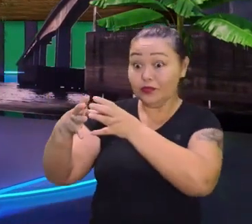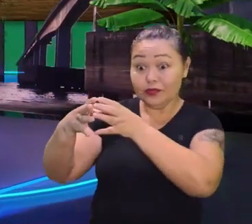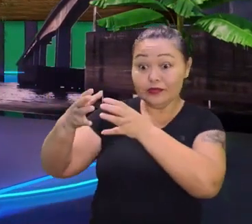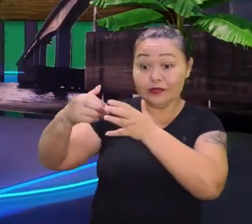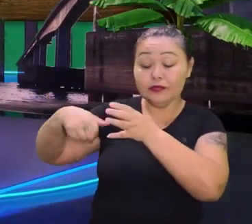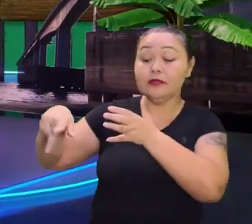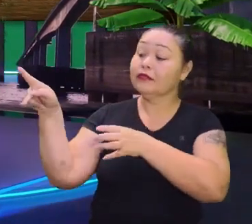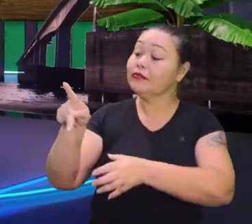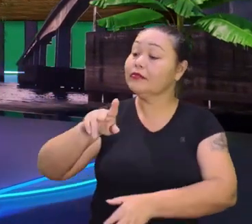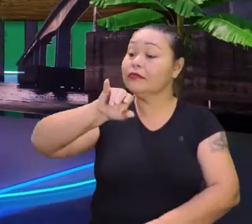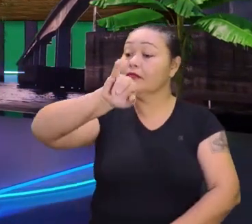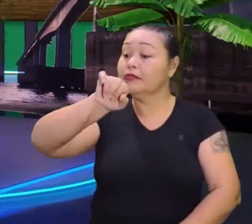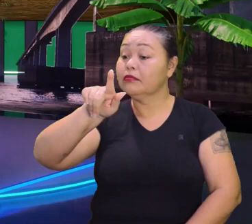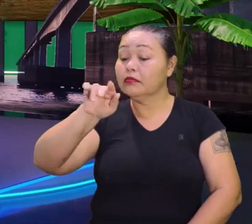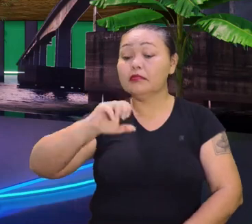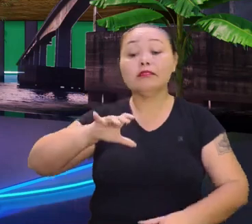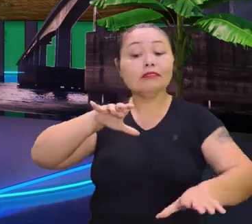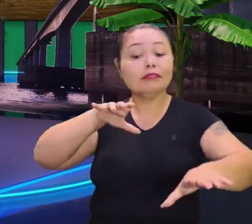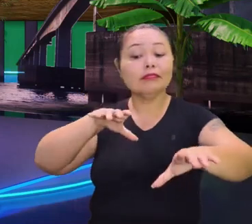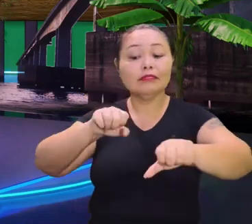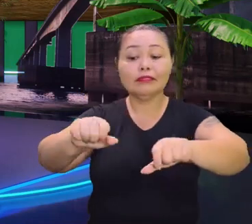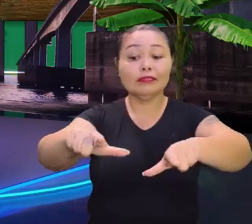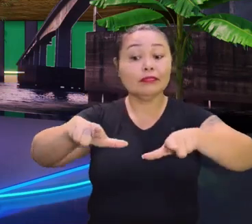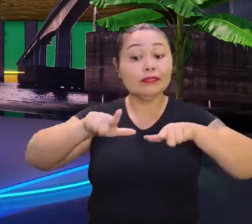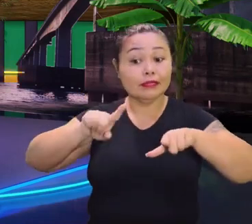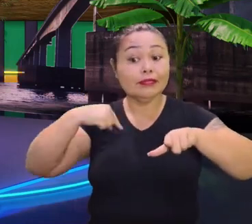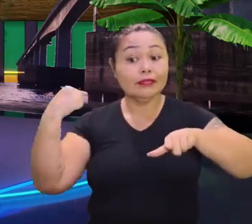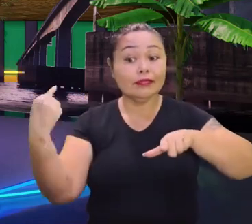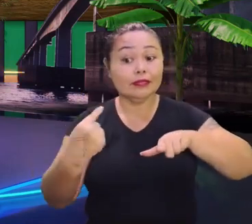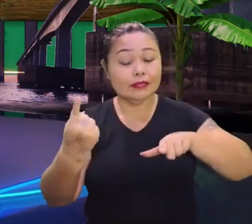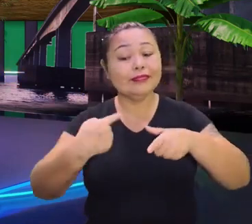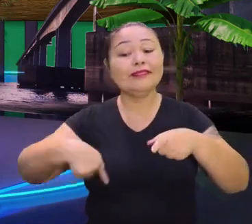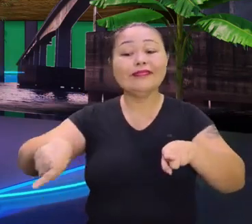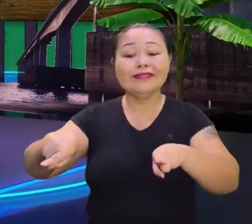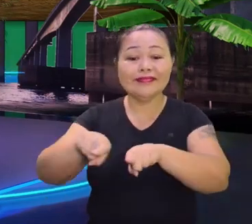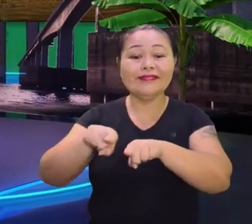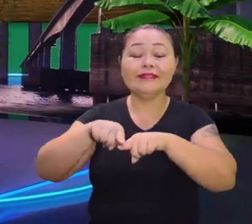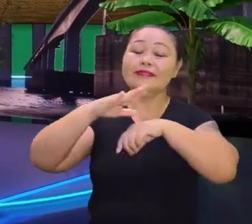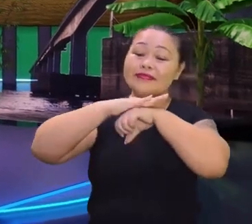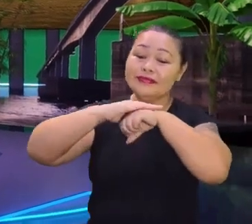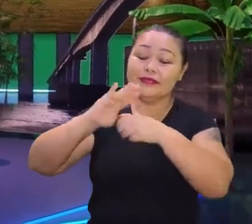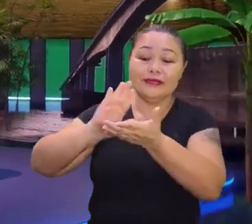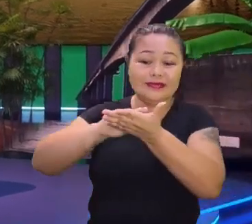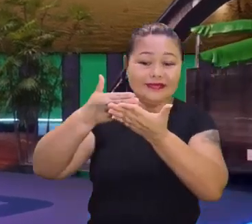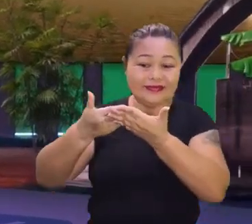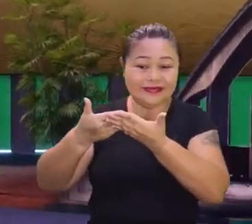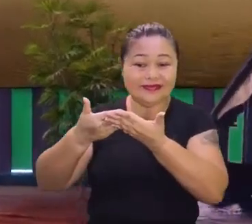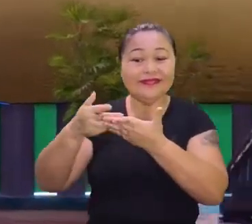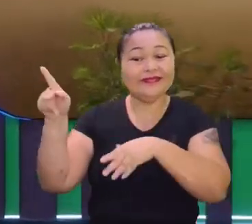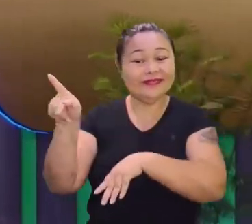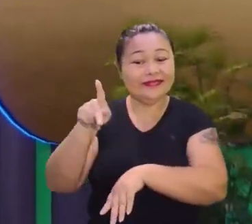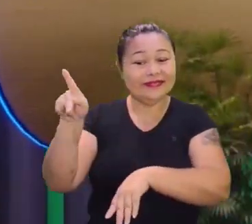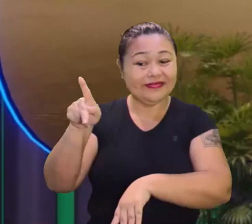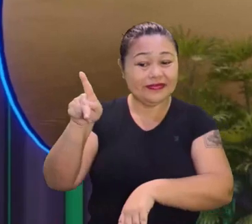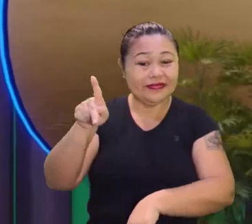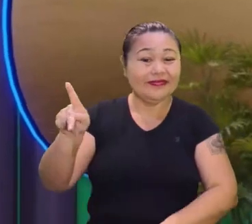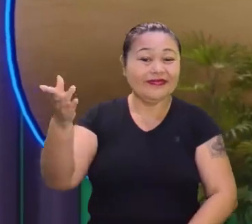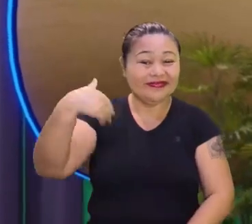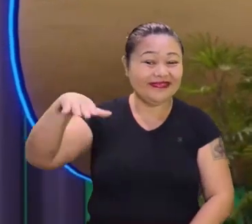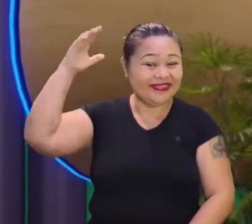Geografia, professor Jorge, que é formada aqui por nós e também por a nossa querida intérprete,